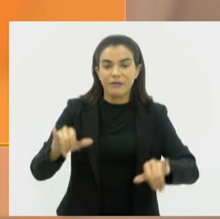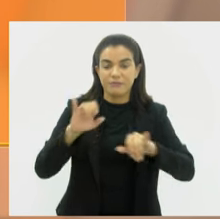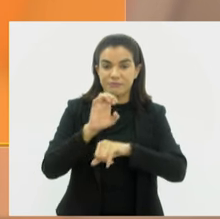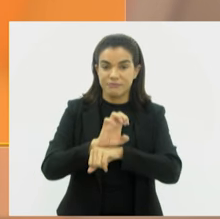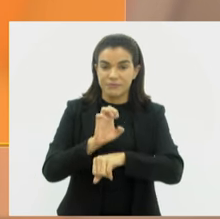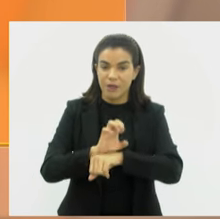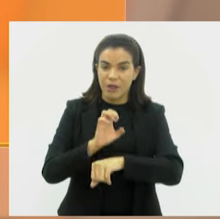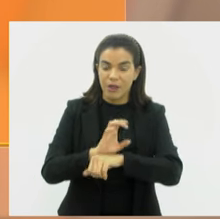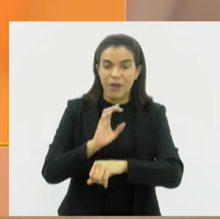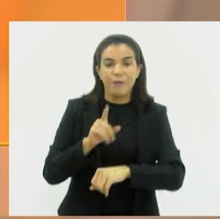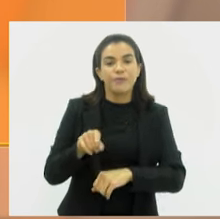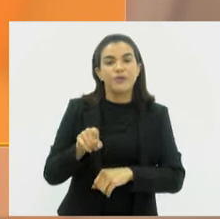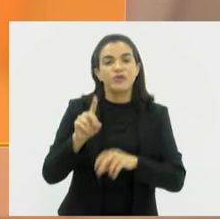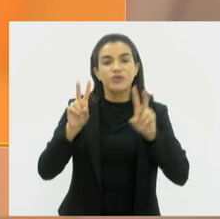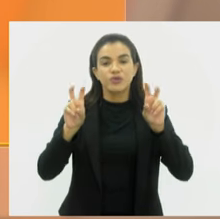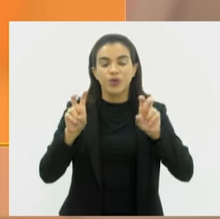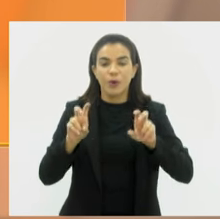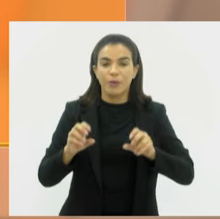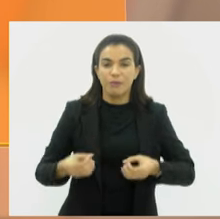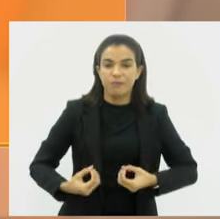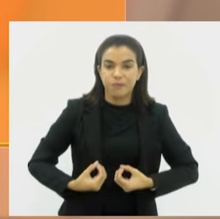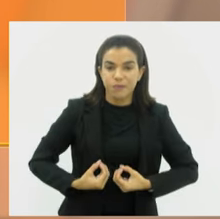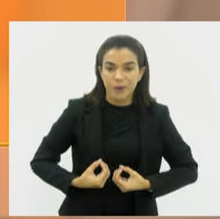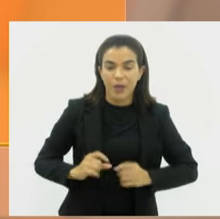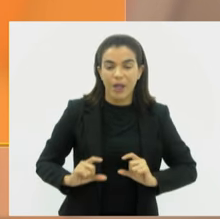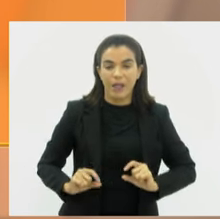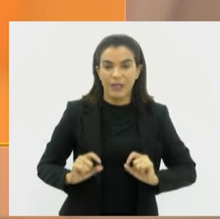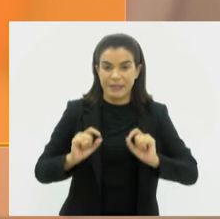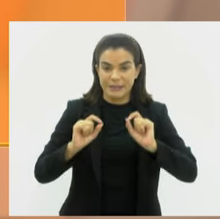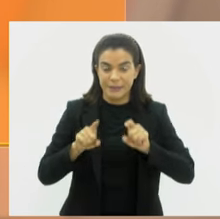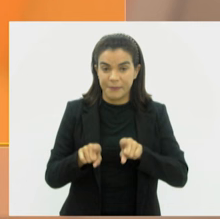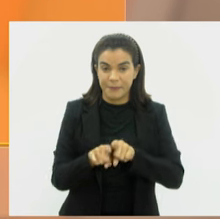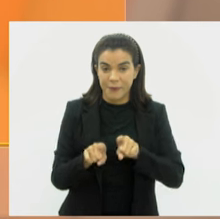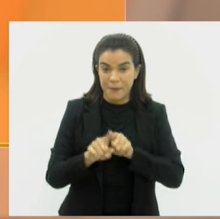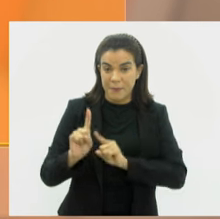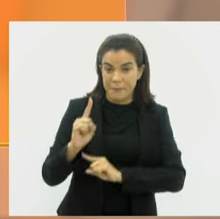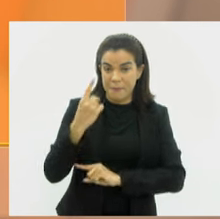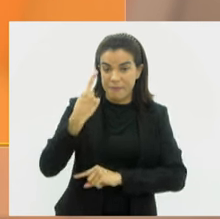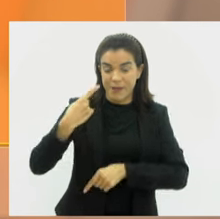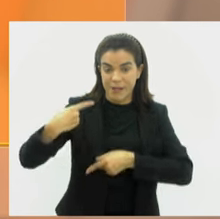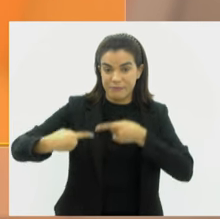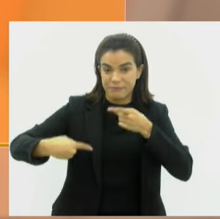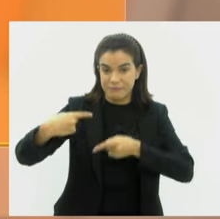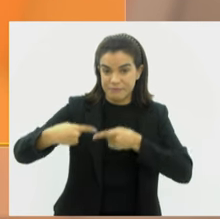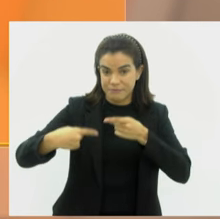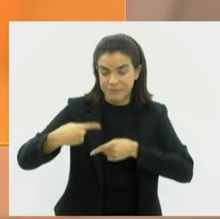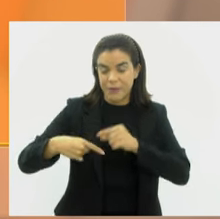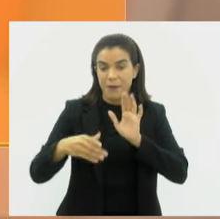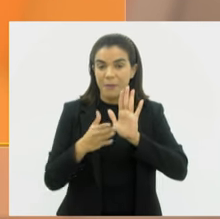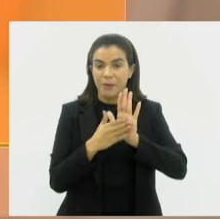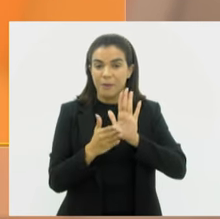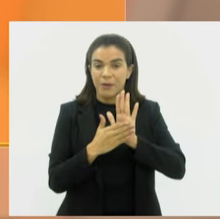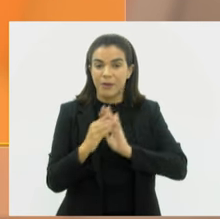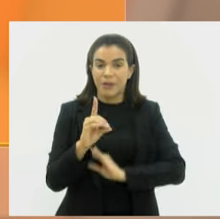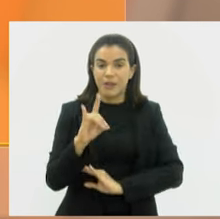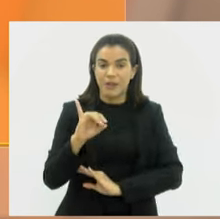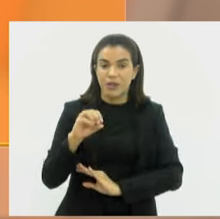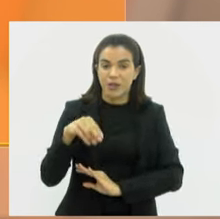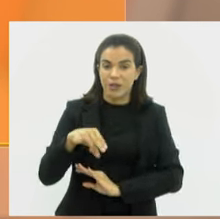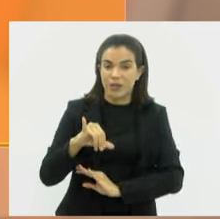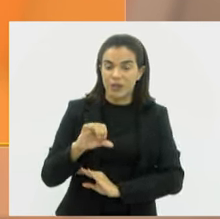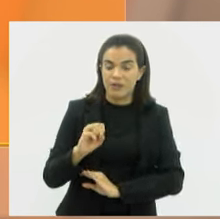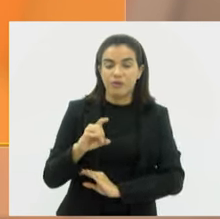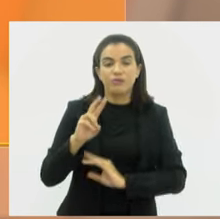prevenção e combate ao câncer de testículo. Também em primeira discussão, proposta do deputado Dionísio Lins